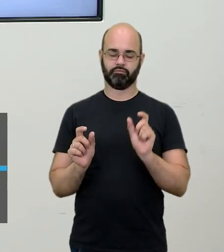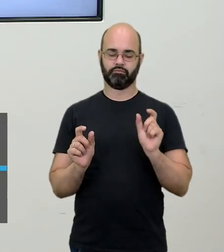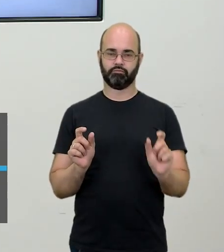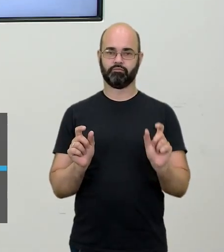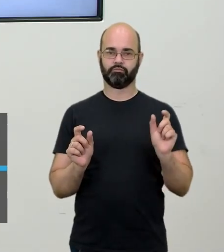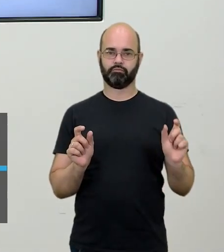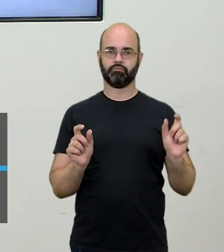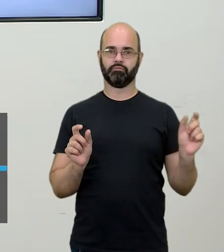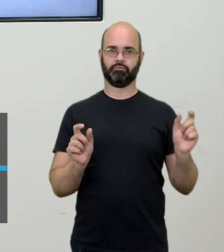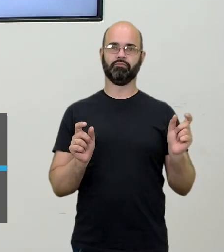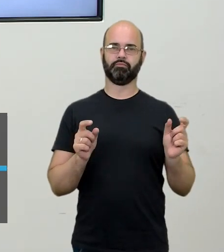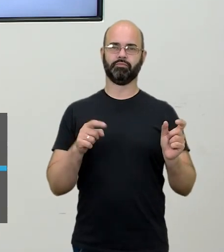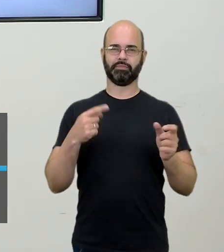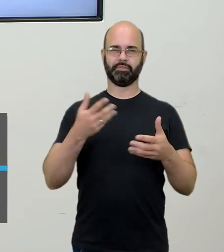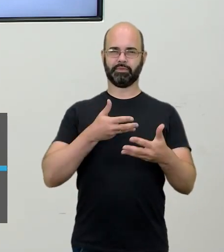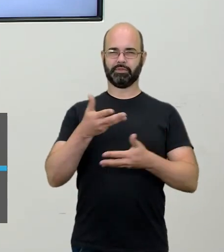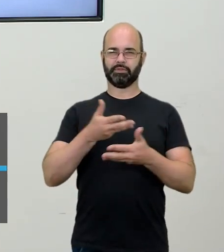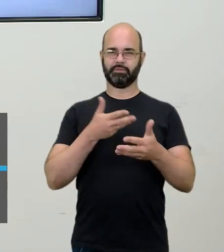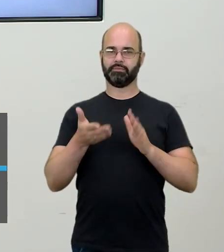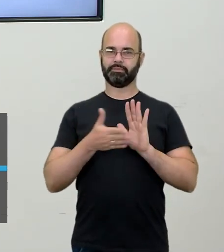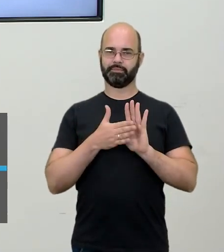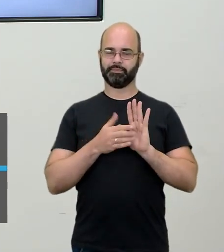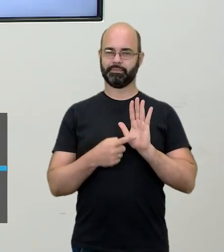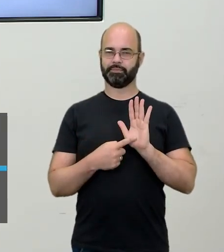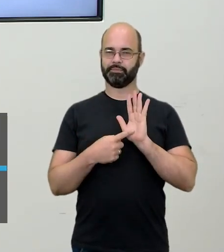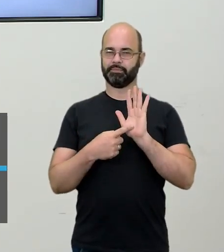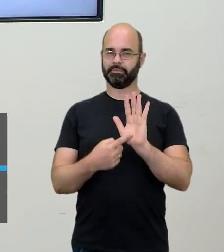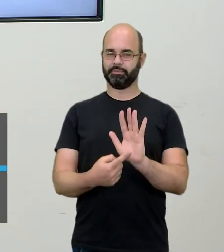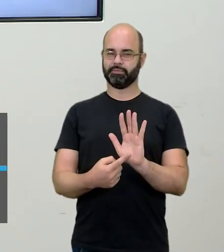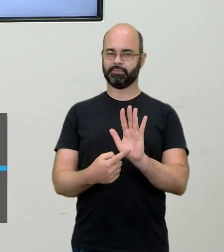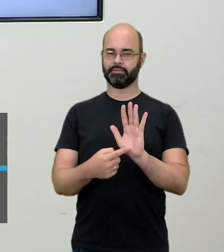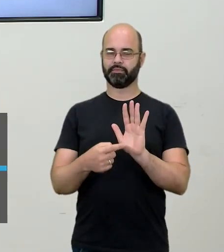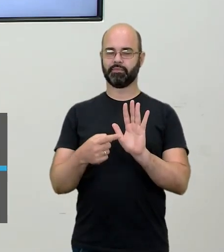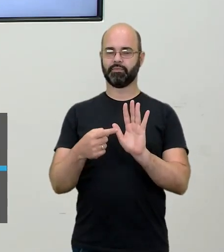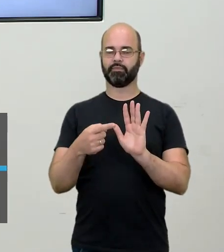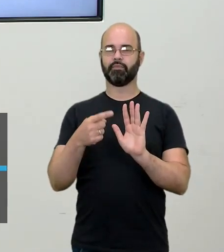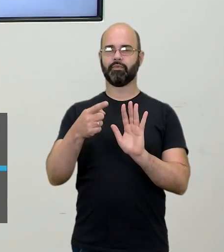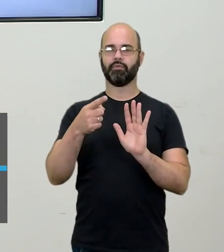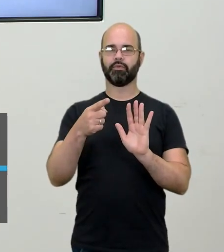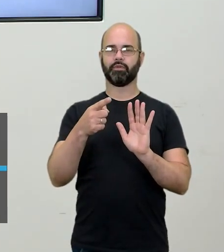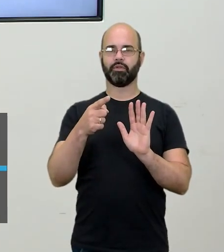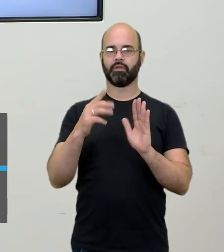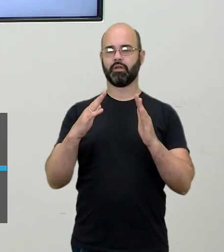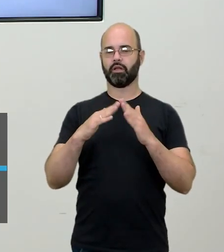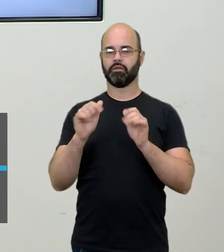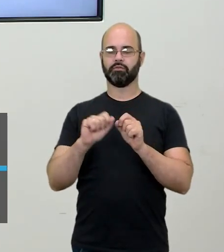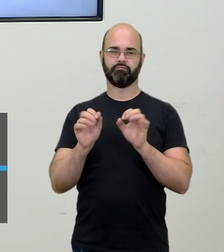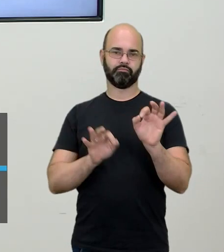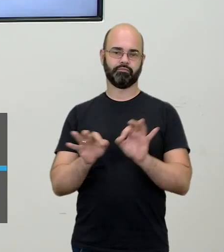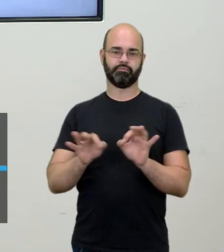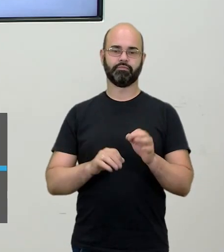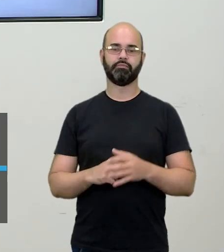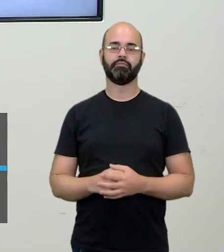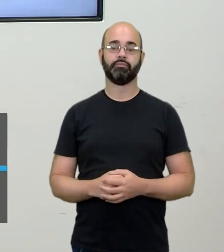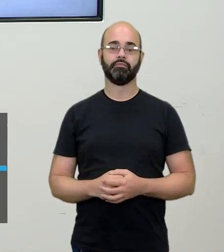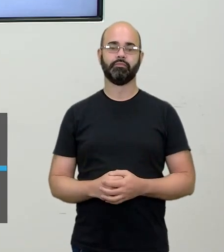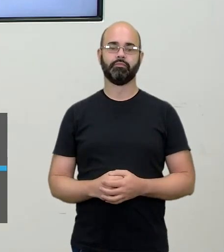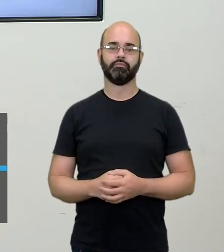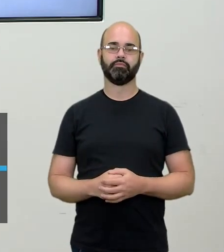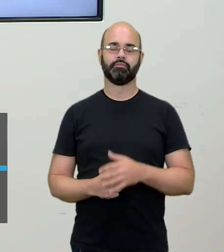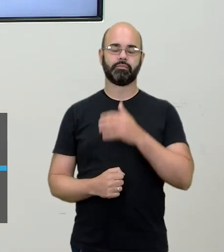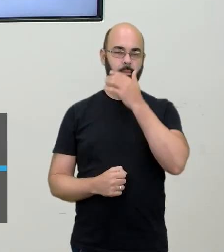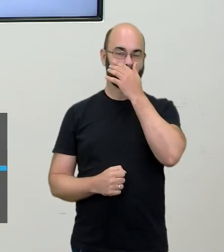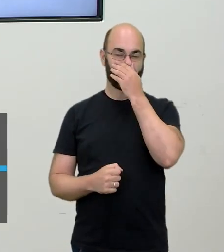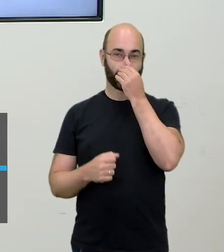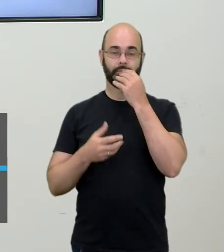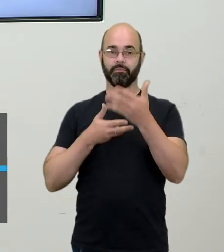aí, a gente vem até com uma proposta aí diferente para você fazer, tá ok? Então, aí o que acontece? Antes da